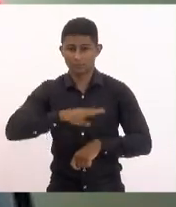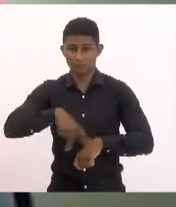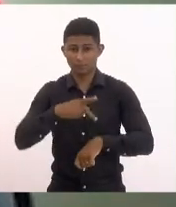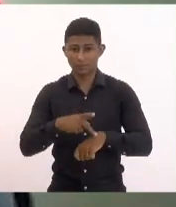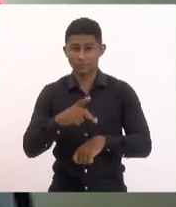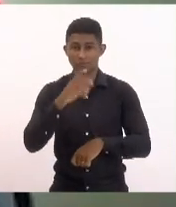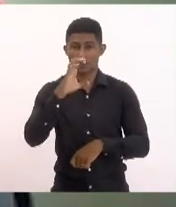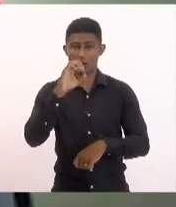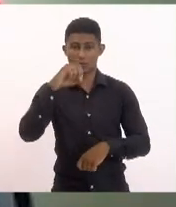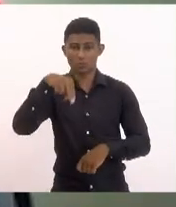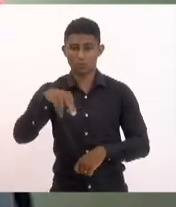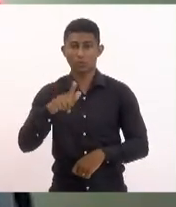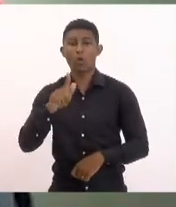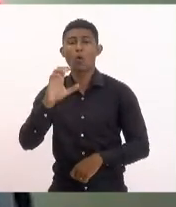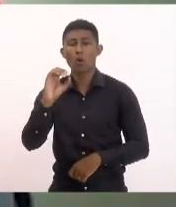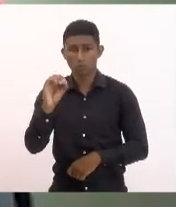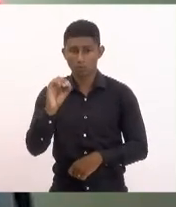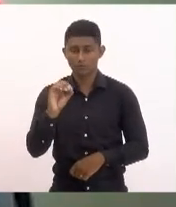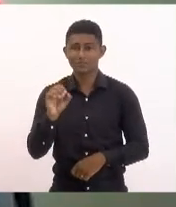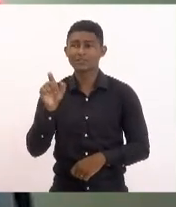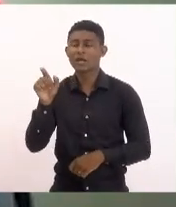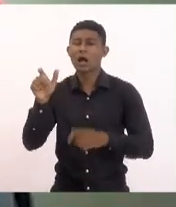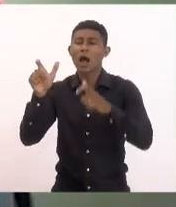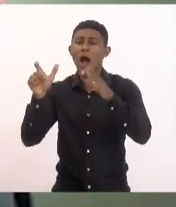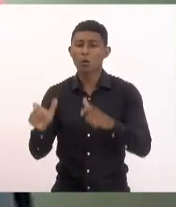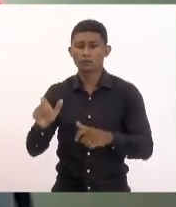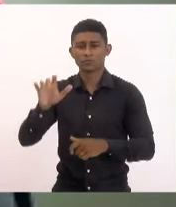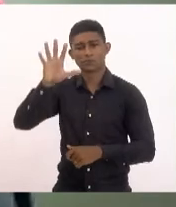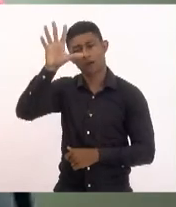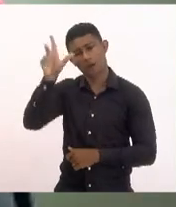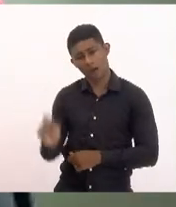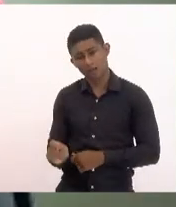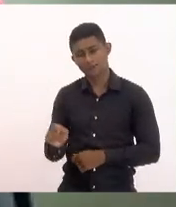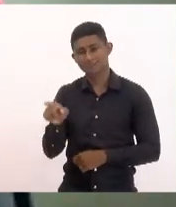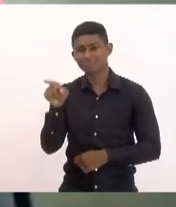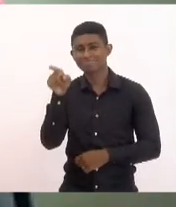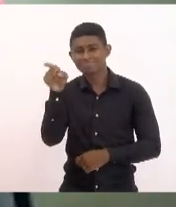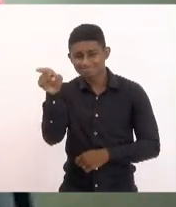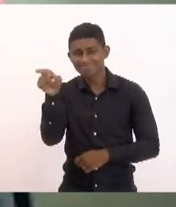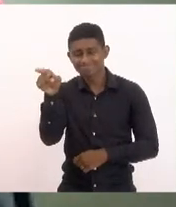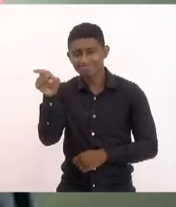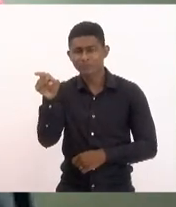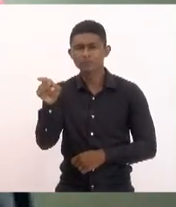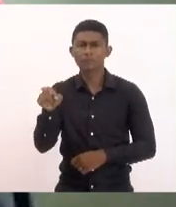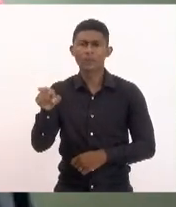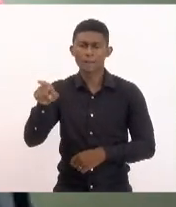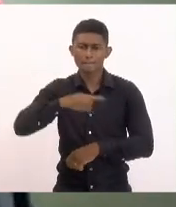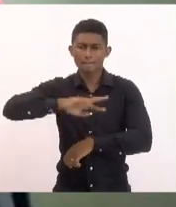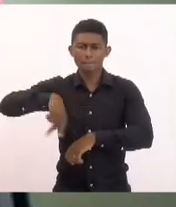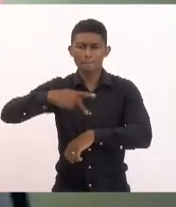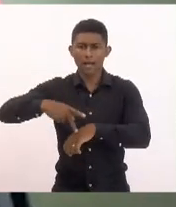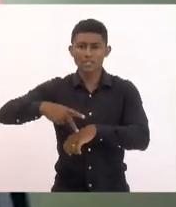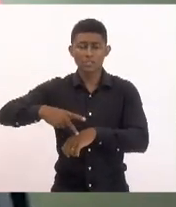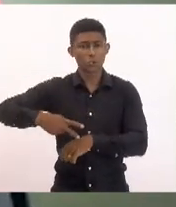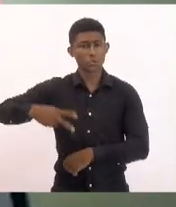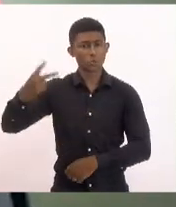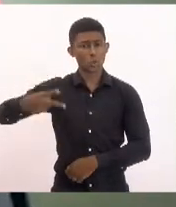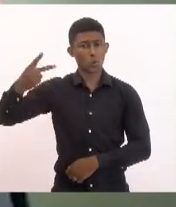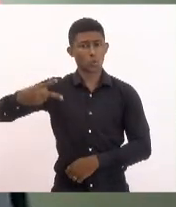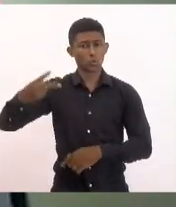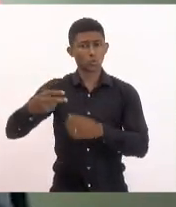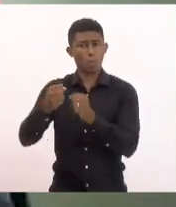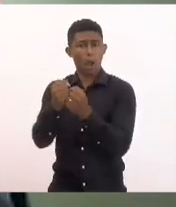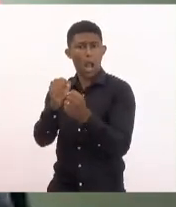Democrática do Congo ela fica no centro-oeste da África, é considerado o segundo maior país da África,